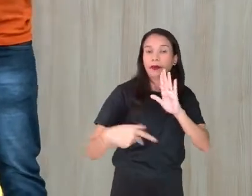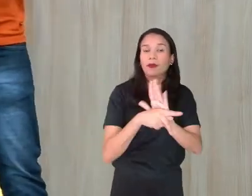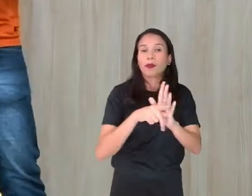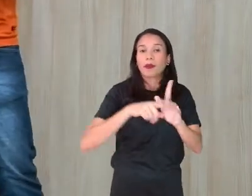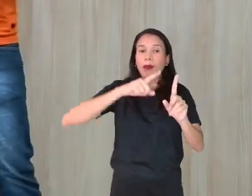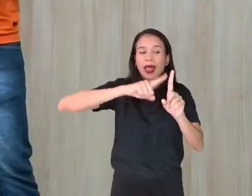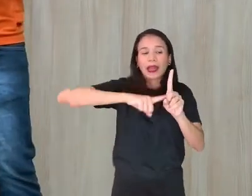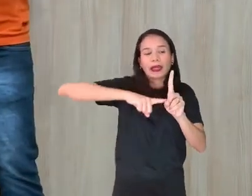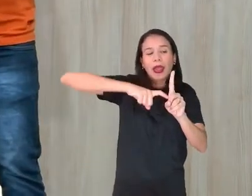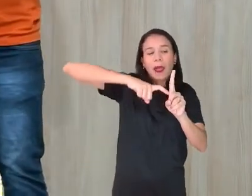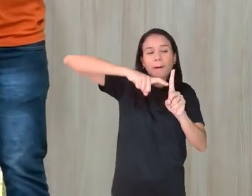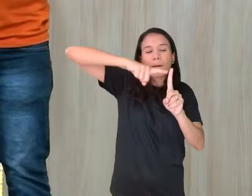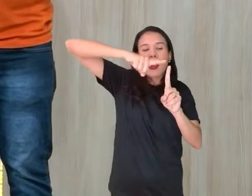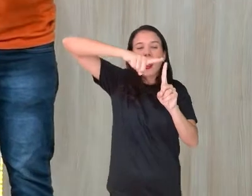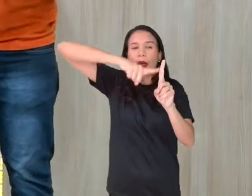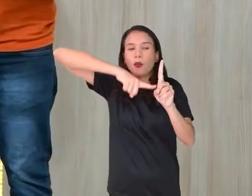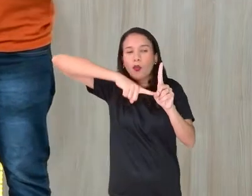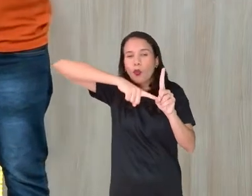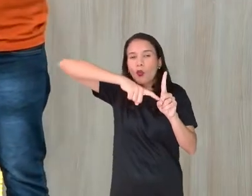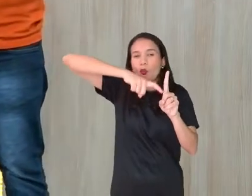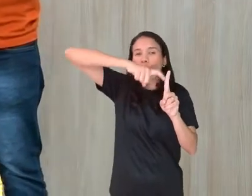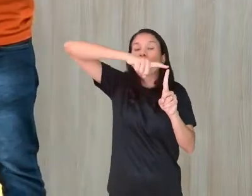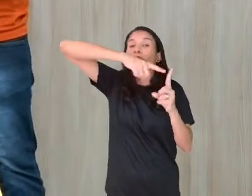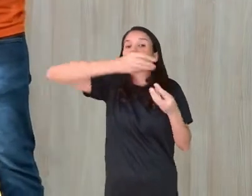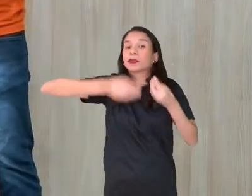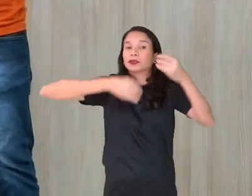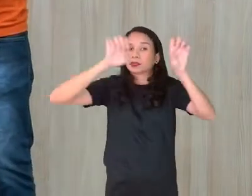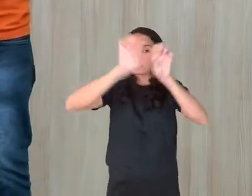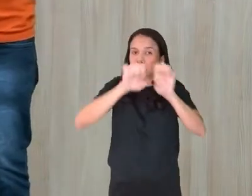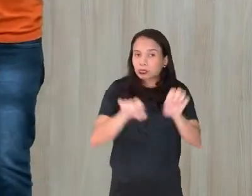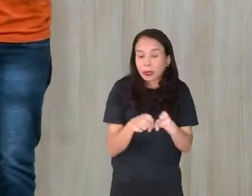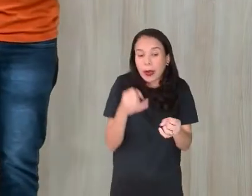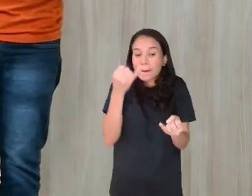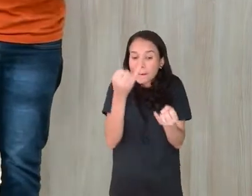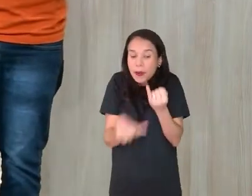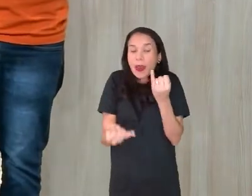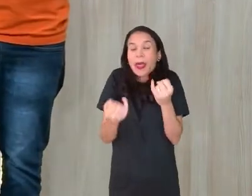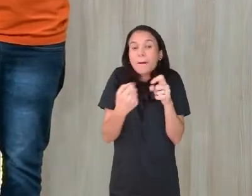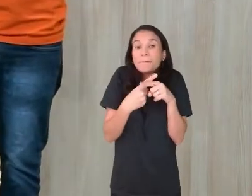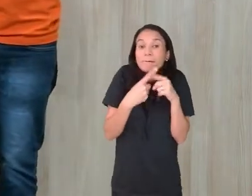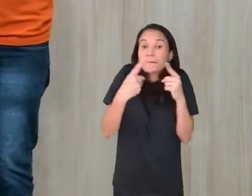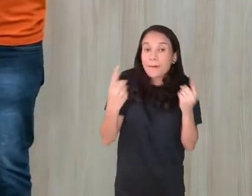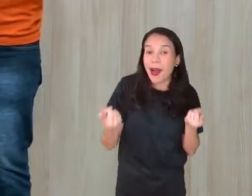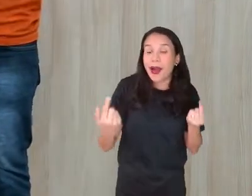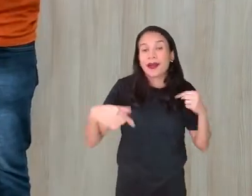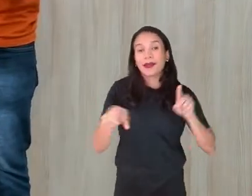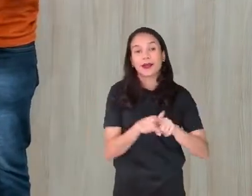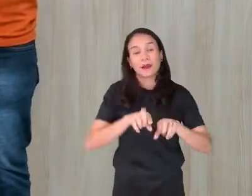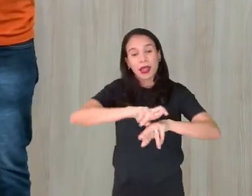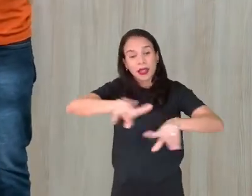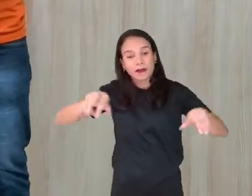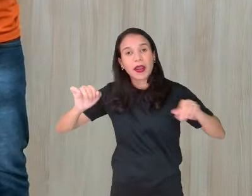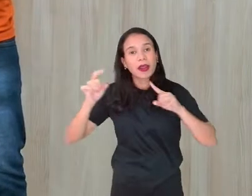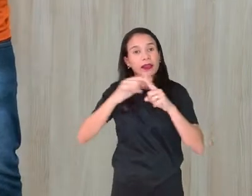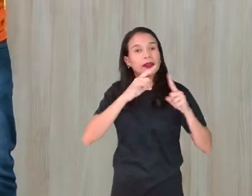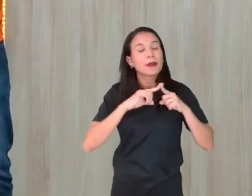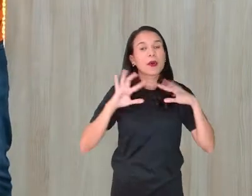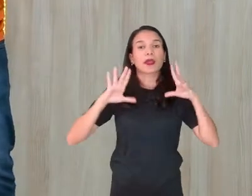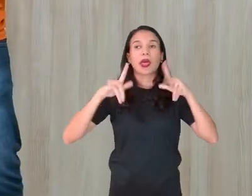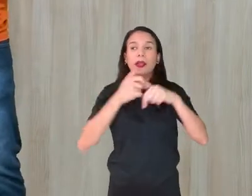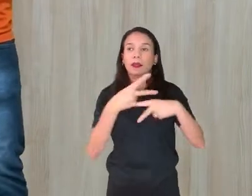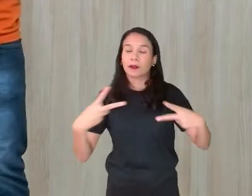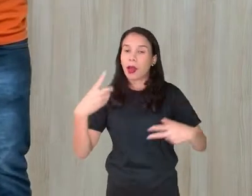então é bem próximo, né, a estrutura é a mesma, mas, né, você vai ter espécies diferentes, por